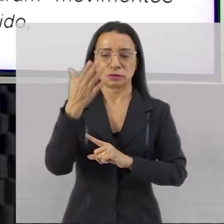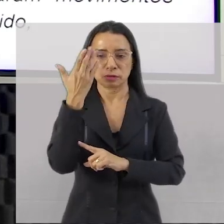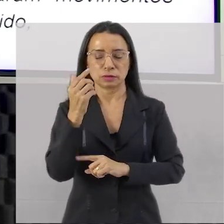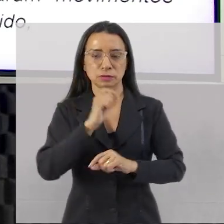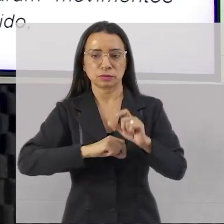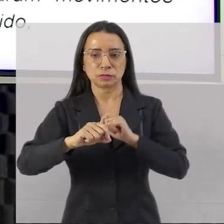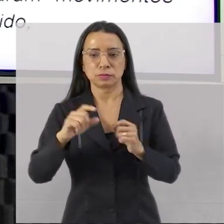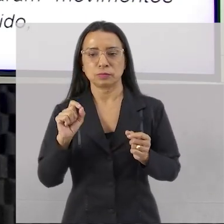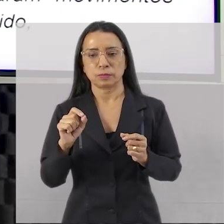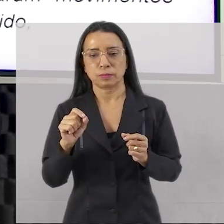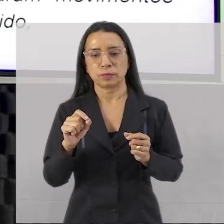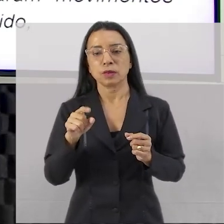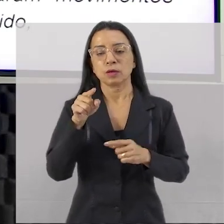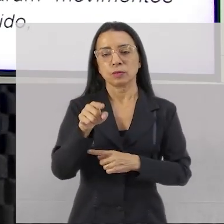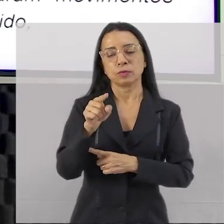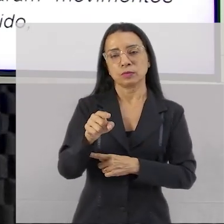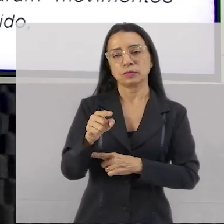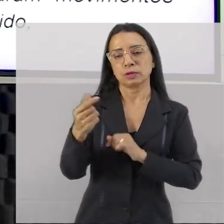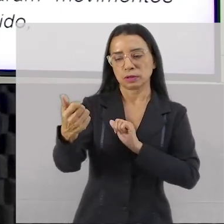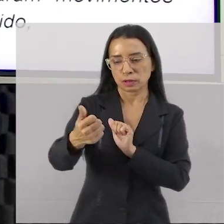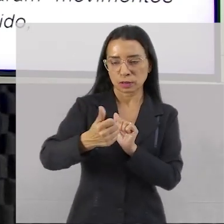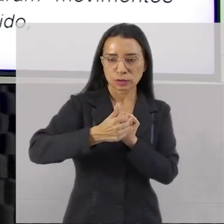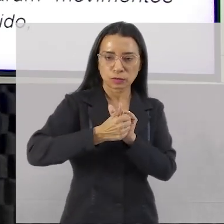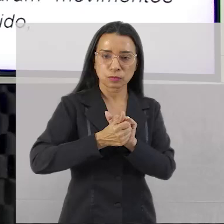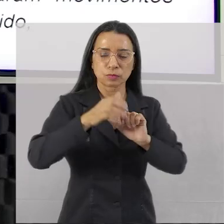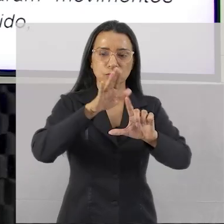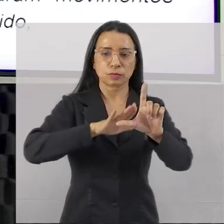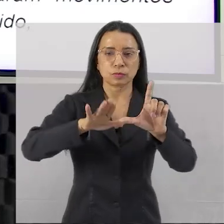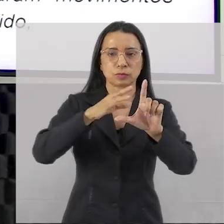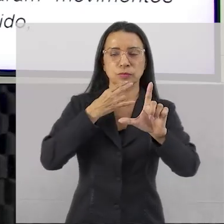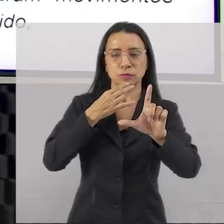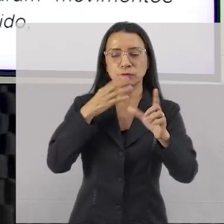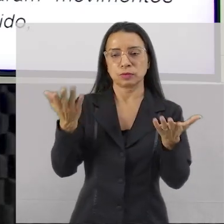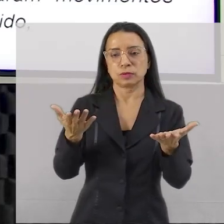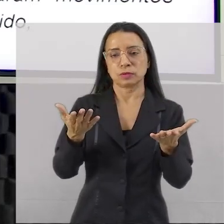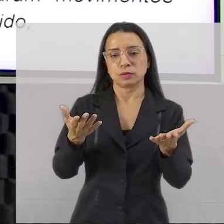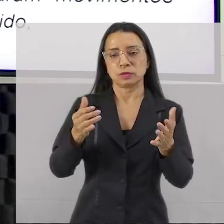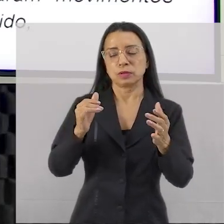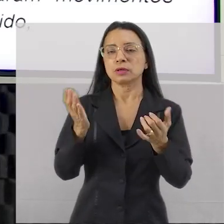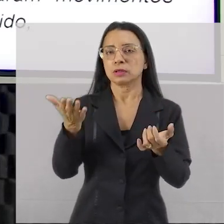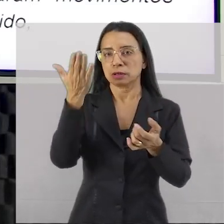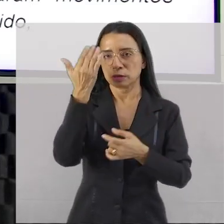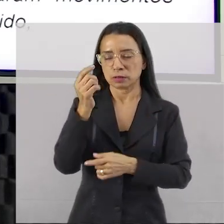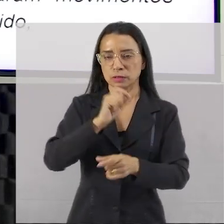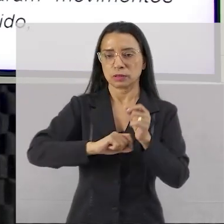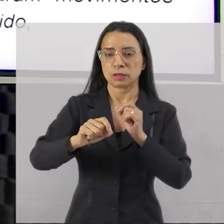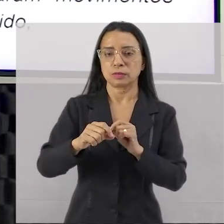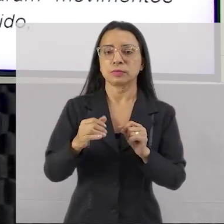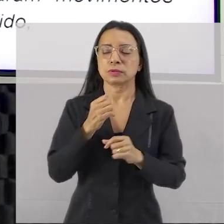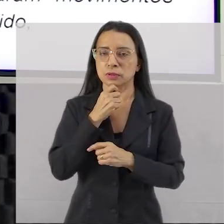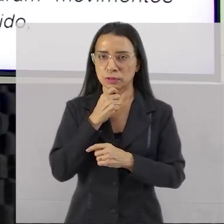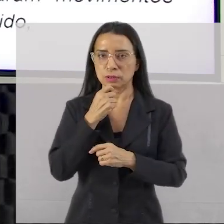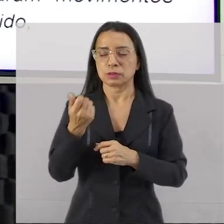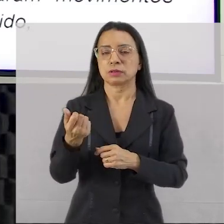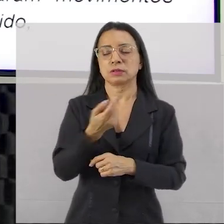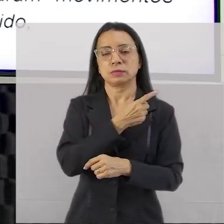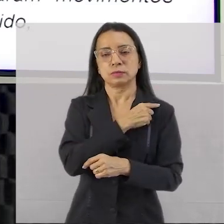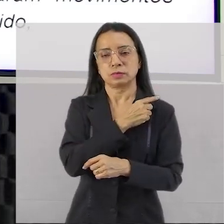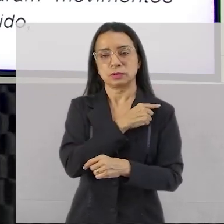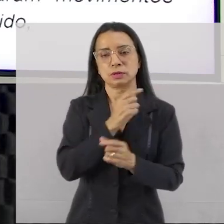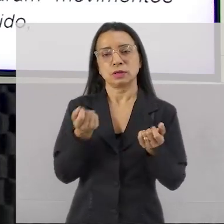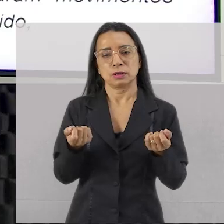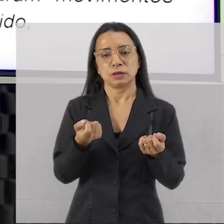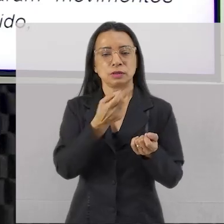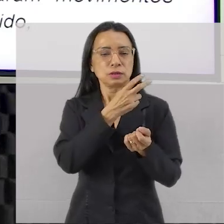saber. Então você que está aqui com a gente na plataforma Gonçalves Dias, fique sabendo que mesmo ainda na primeira série do ensino